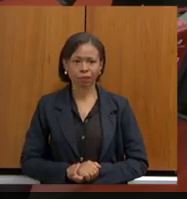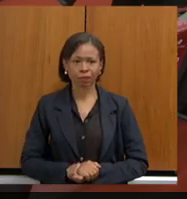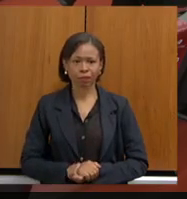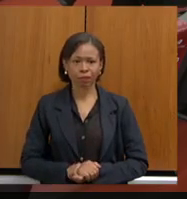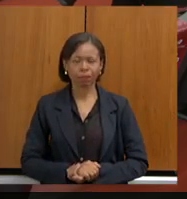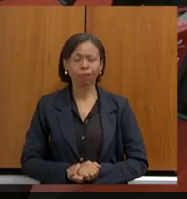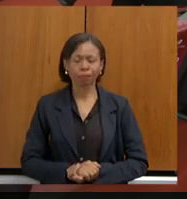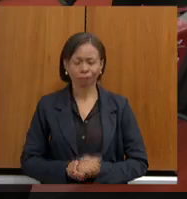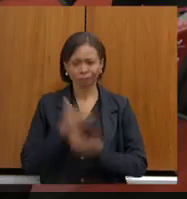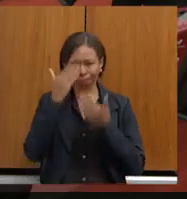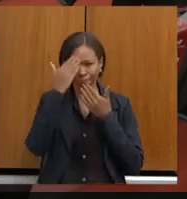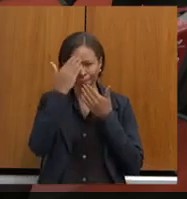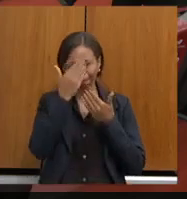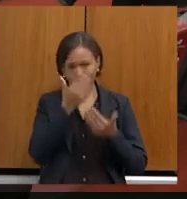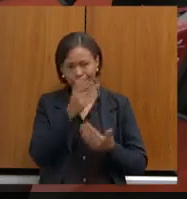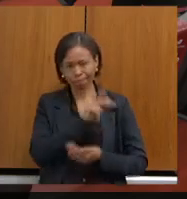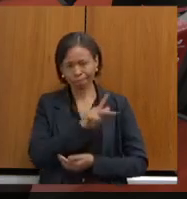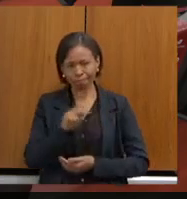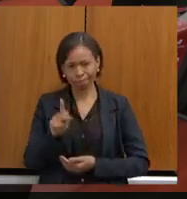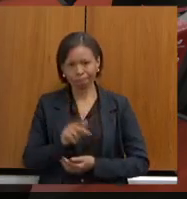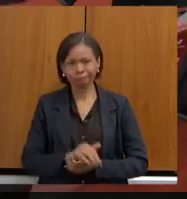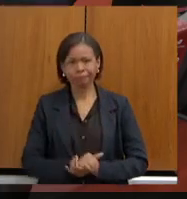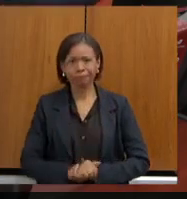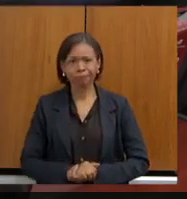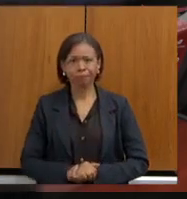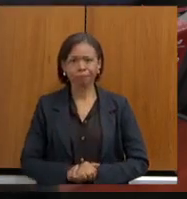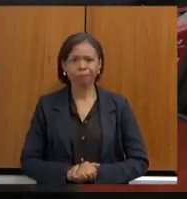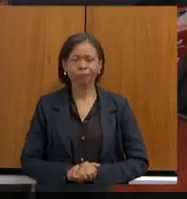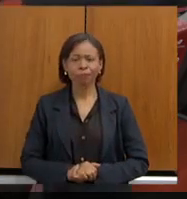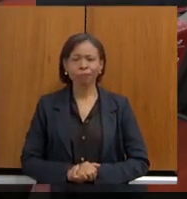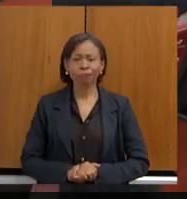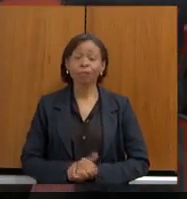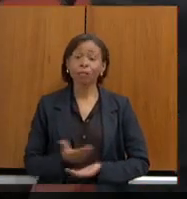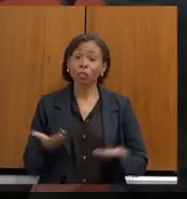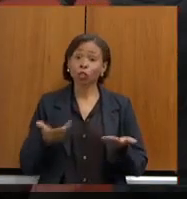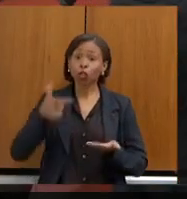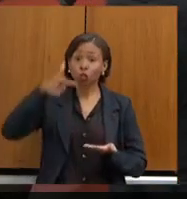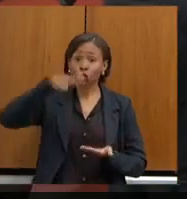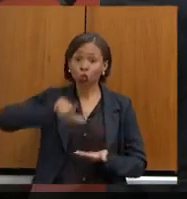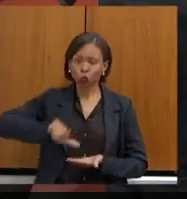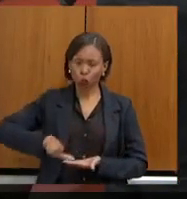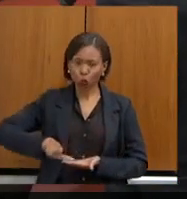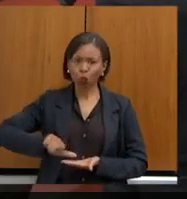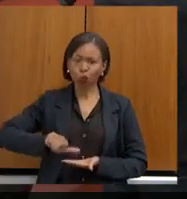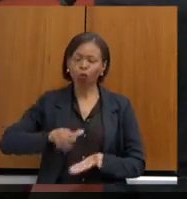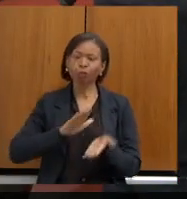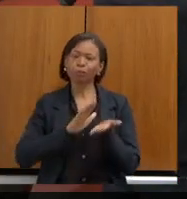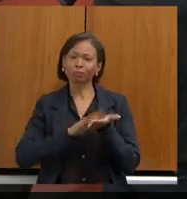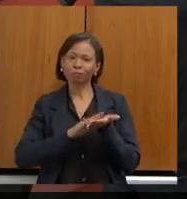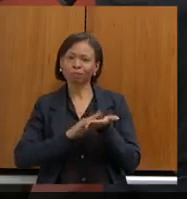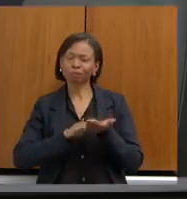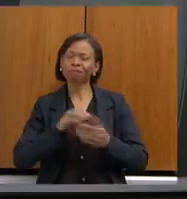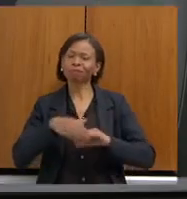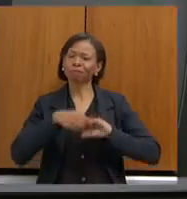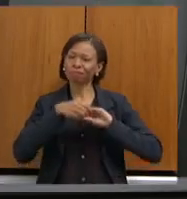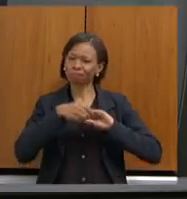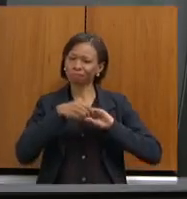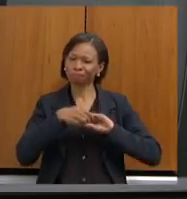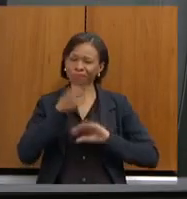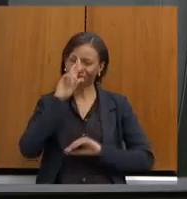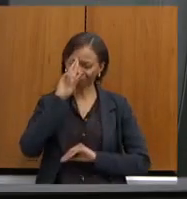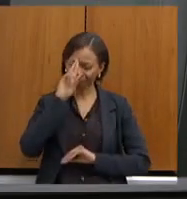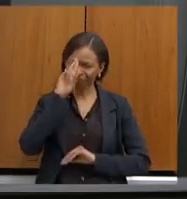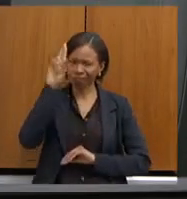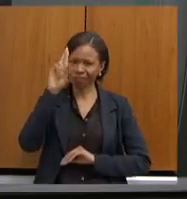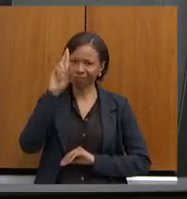é muito obrigado caríssimo Presidente Eu quero mais uma vez saudar o nosso Comandante estar